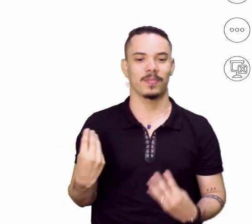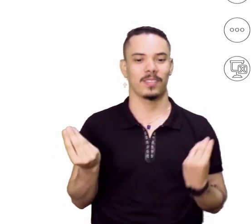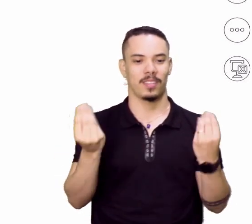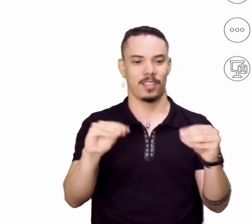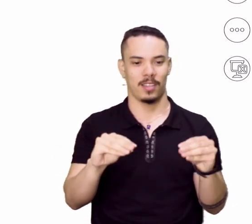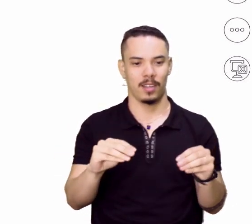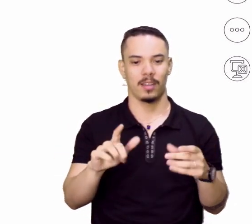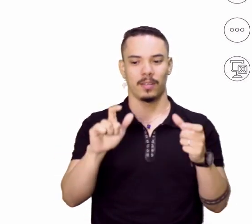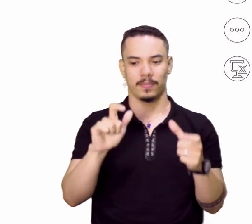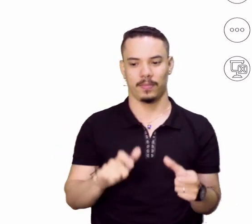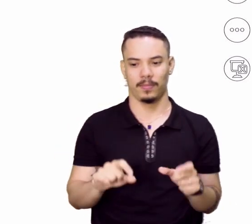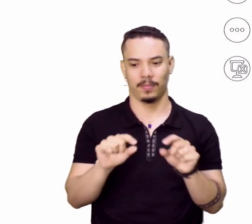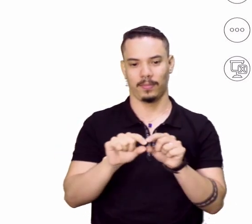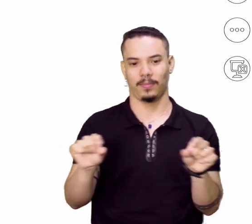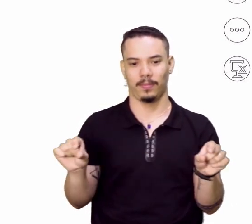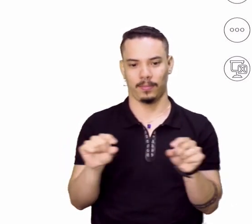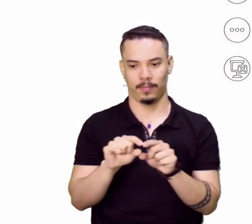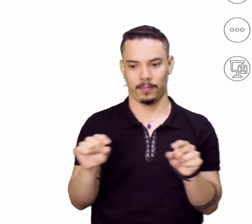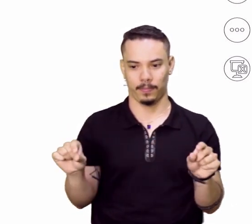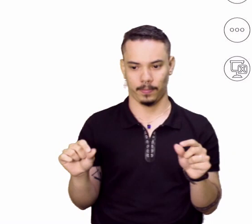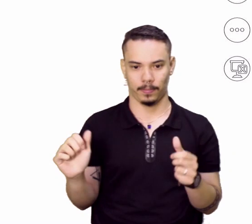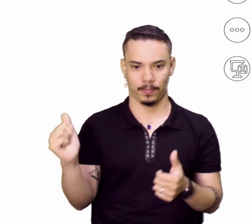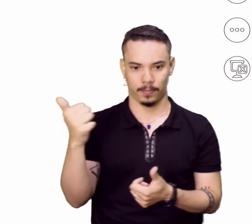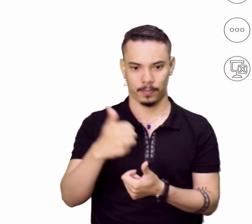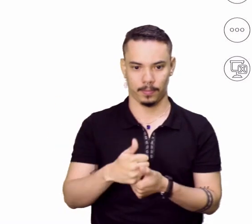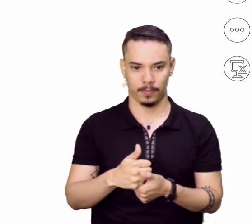no lugar